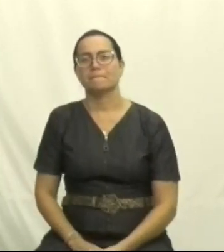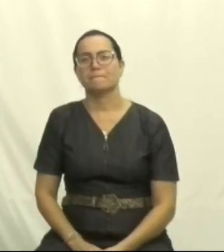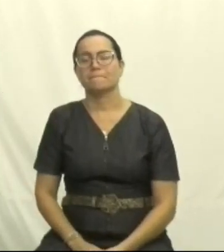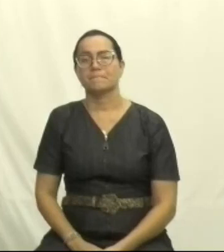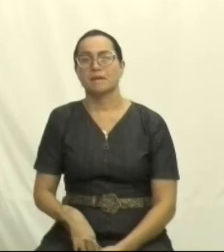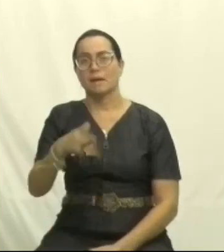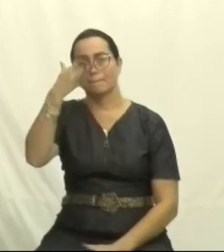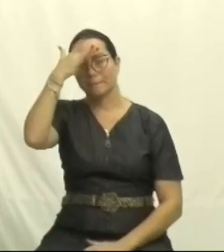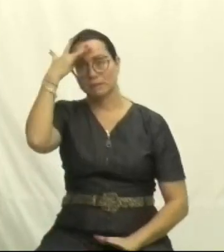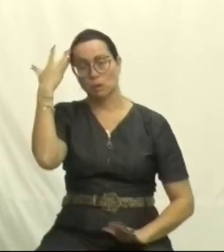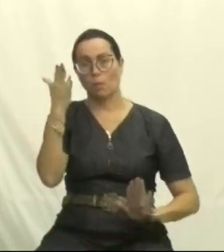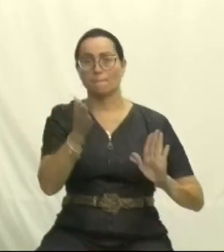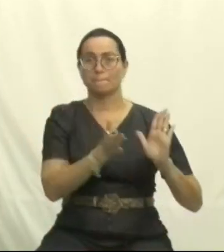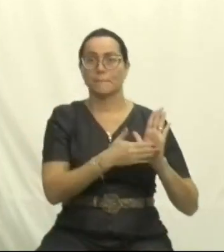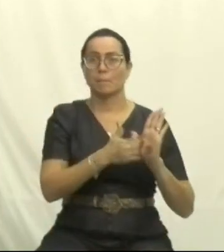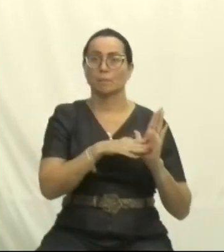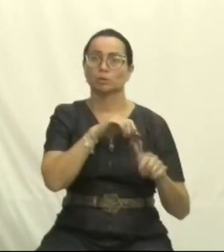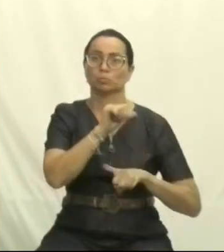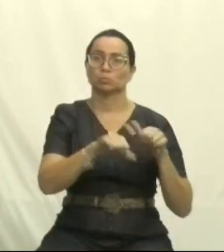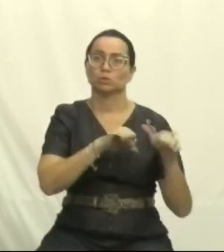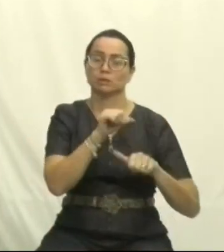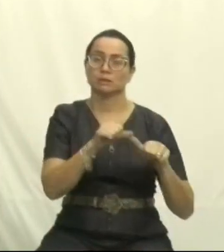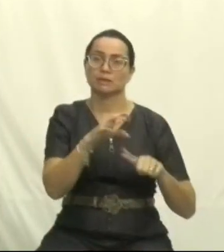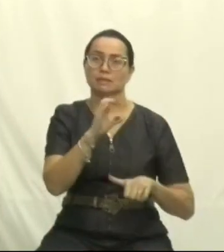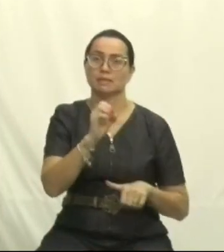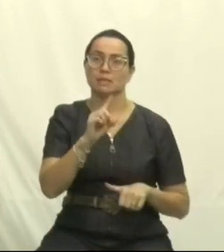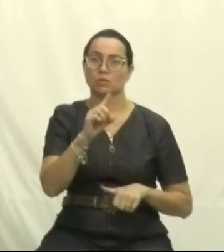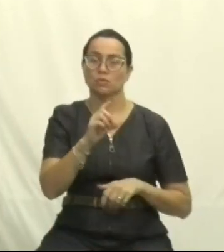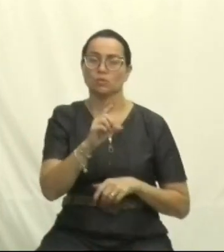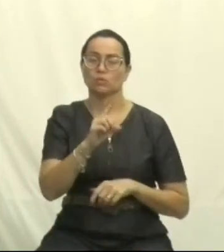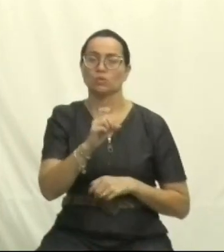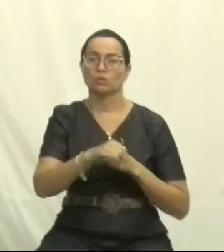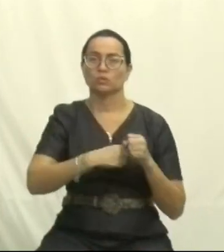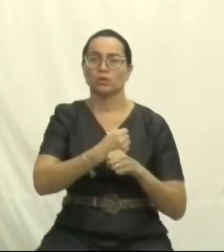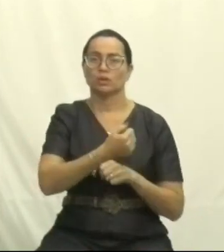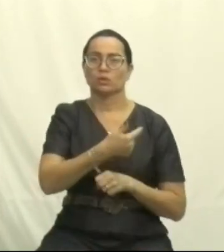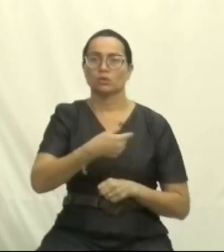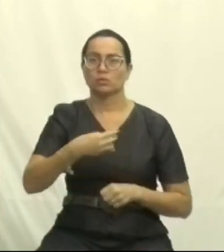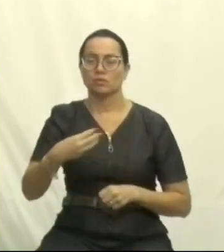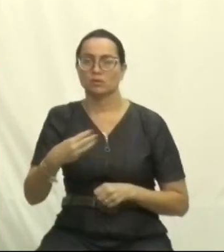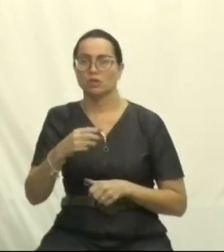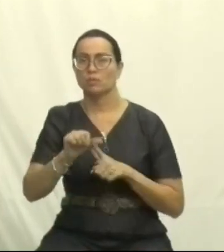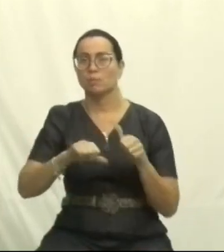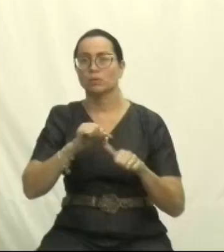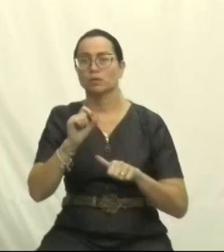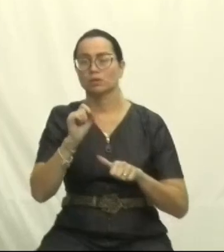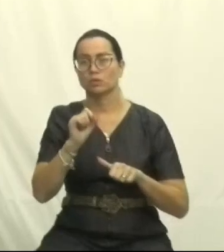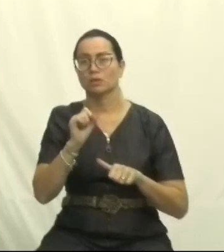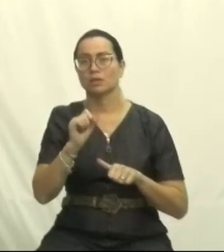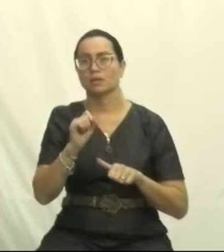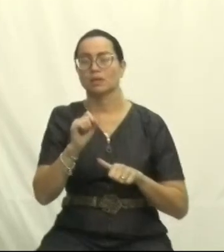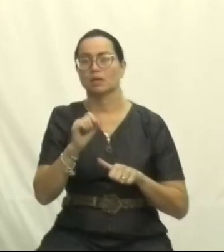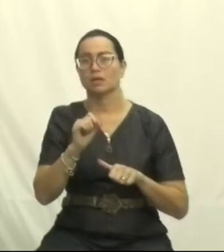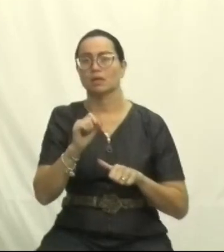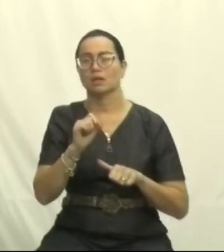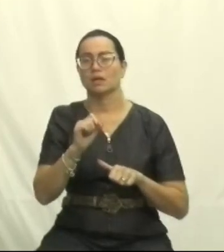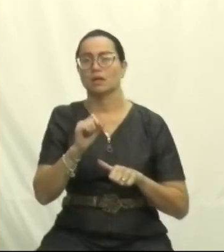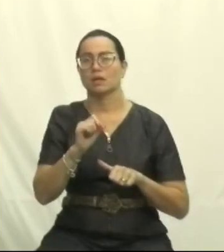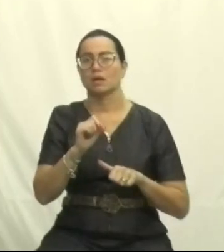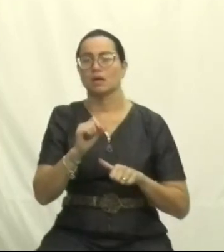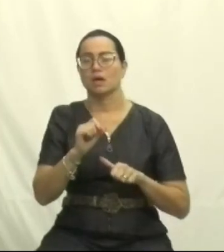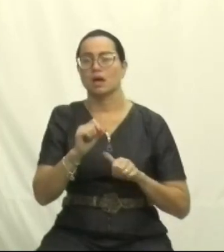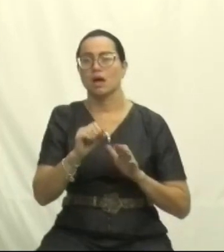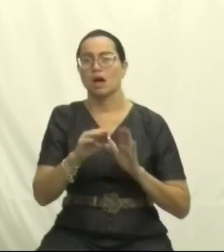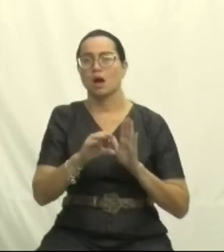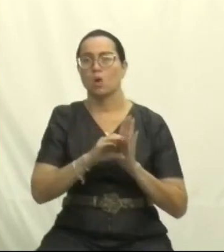emenda modificativa 0123, alterando a emenda e ao caput do